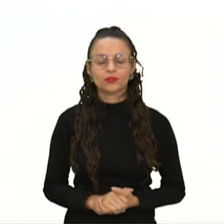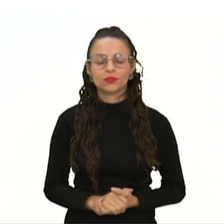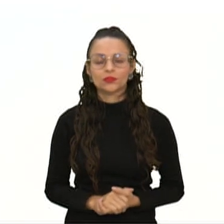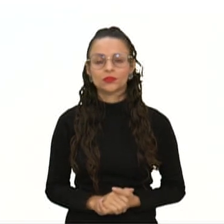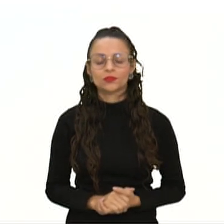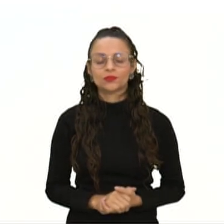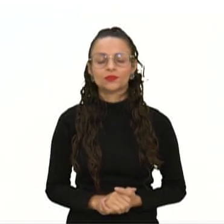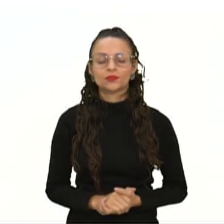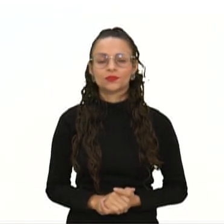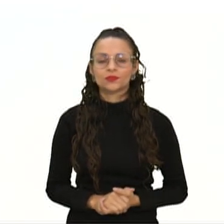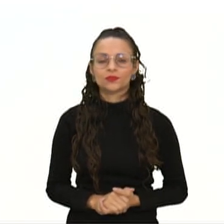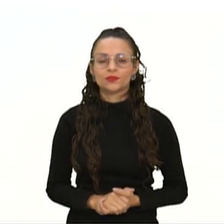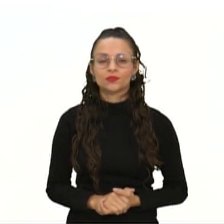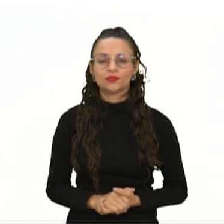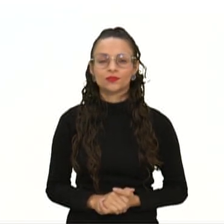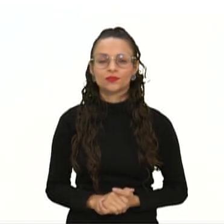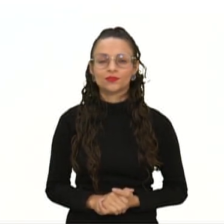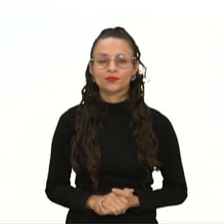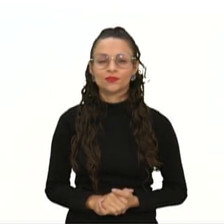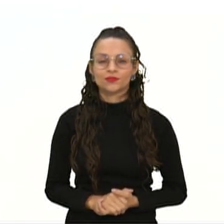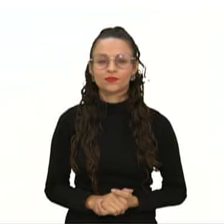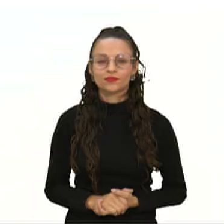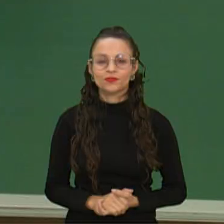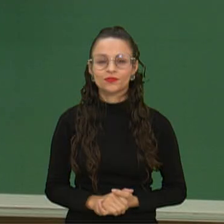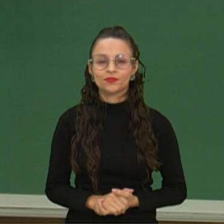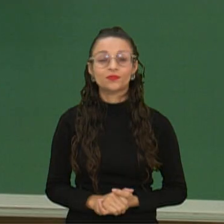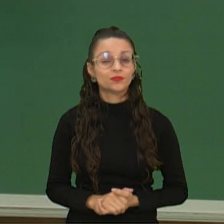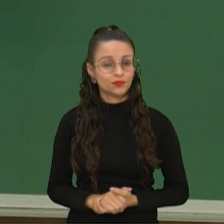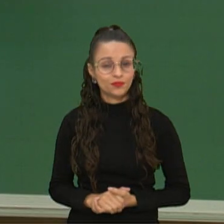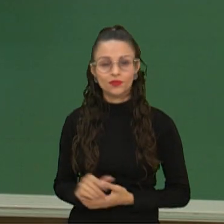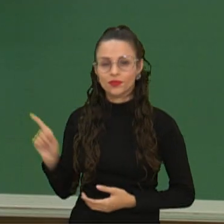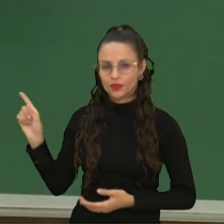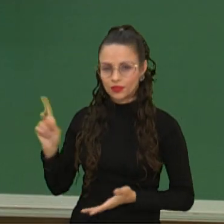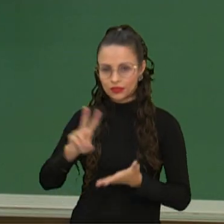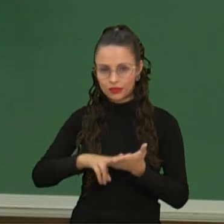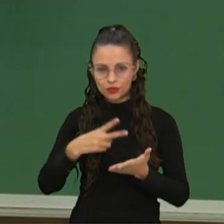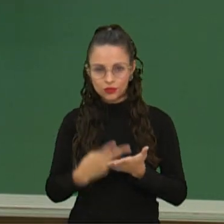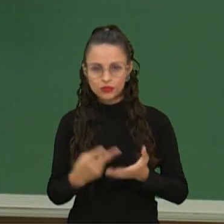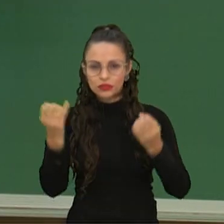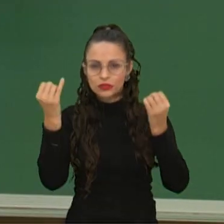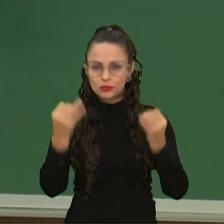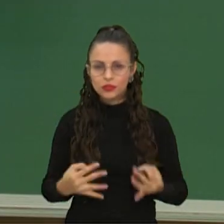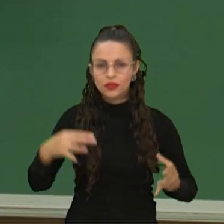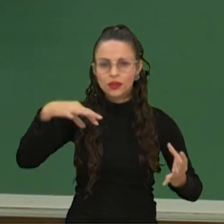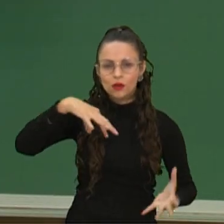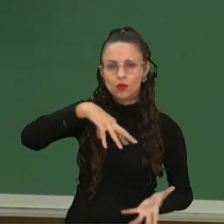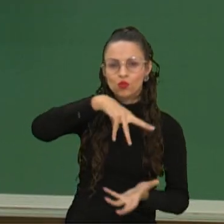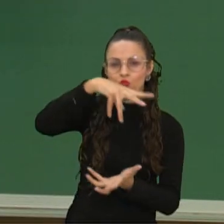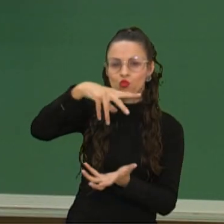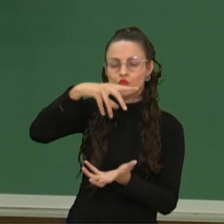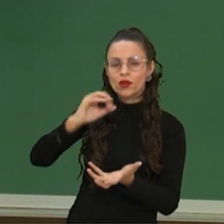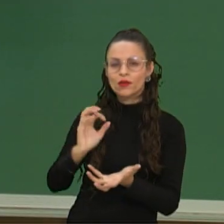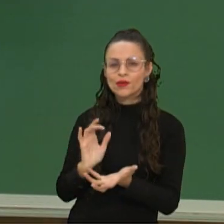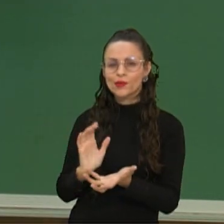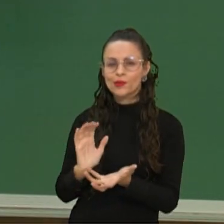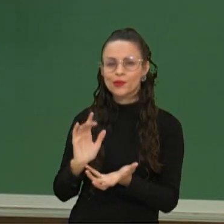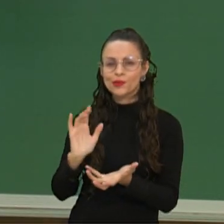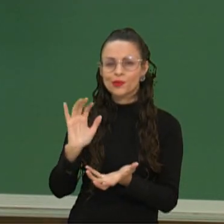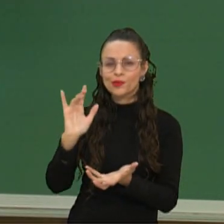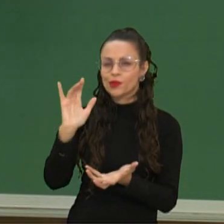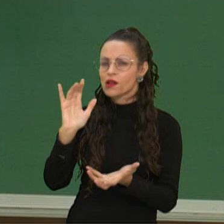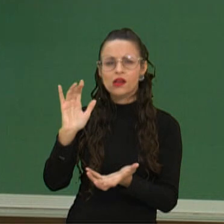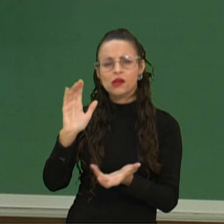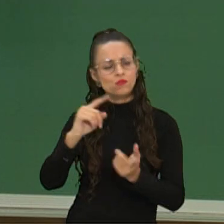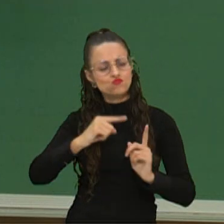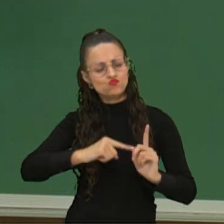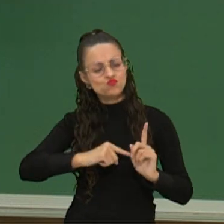not increased the Earth's temperature. Aqui está falando que a emissão de gases do efeito estufa, ele não tem aumentado a